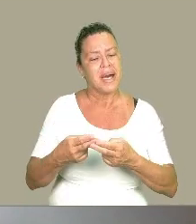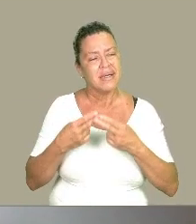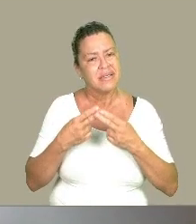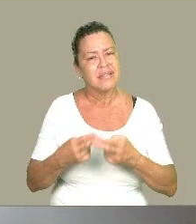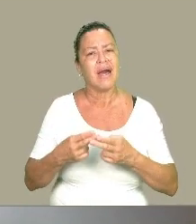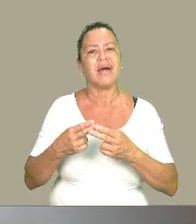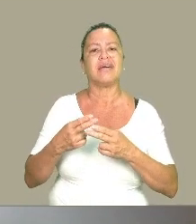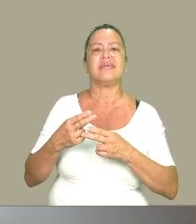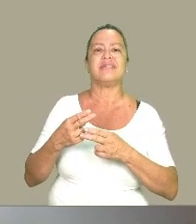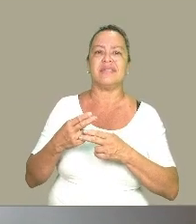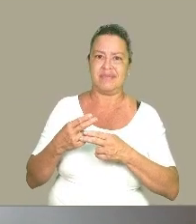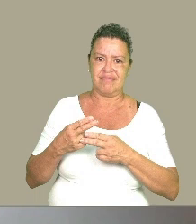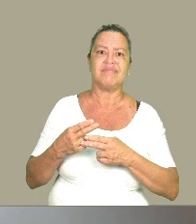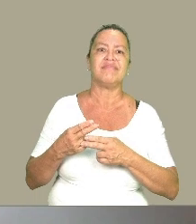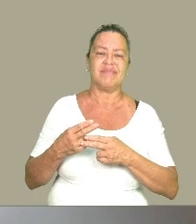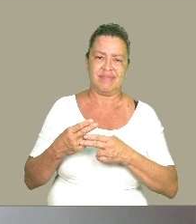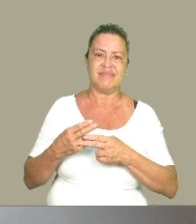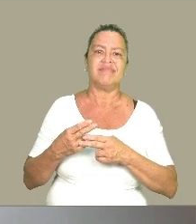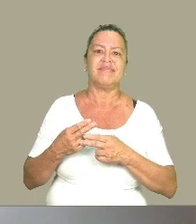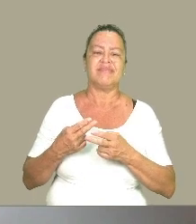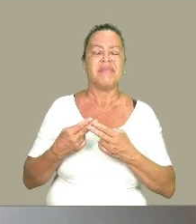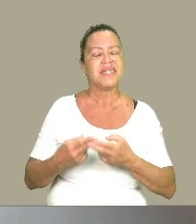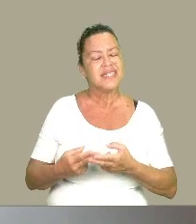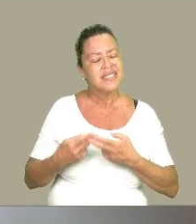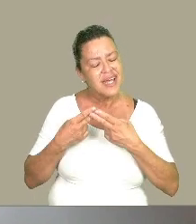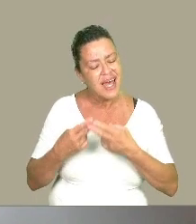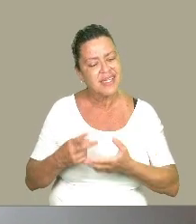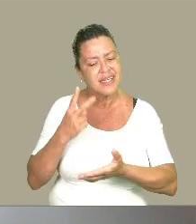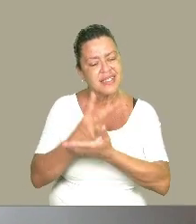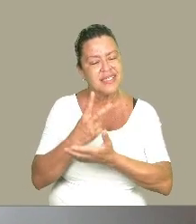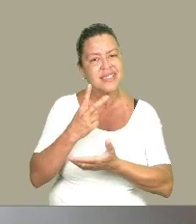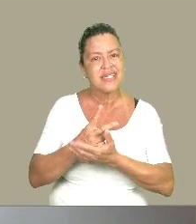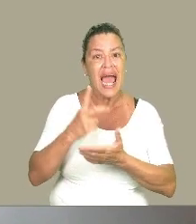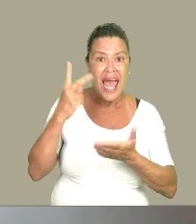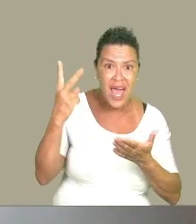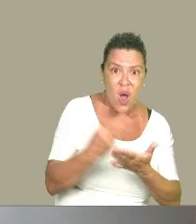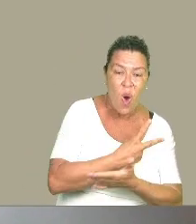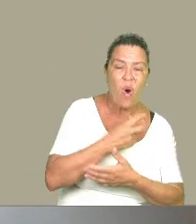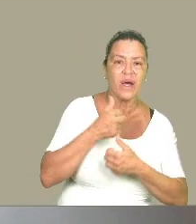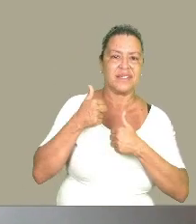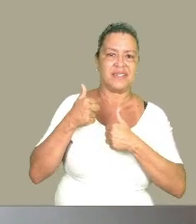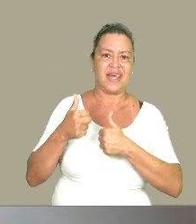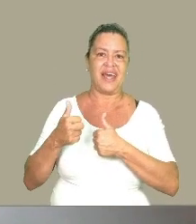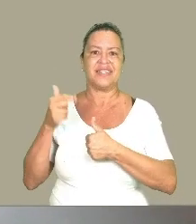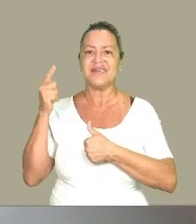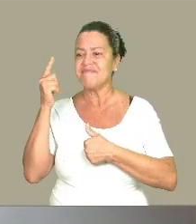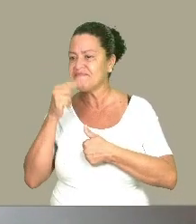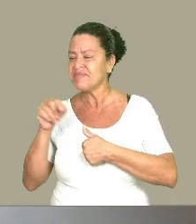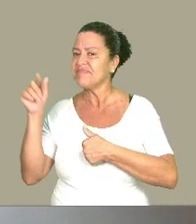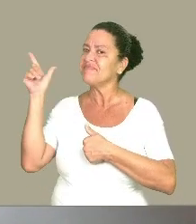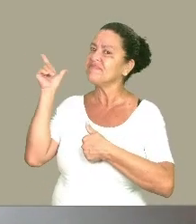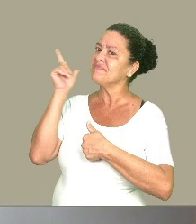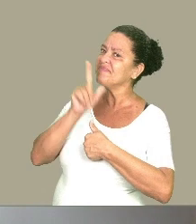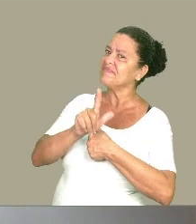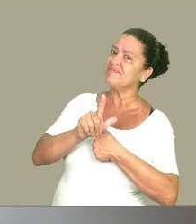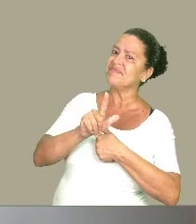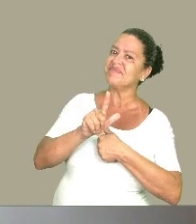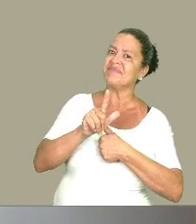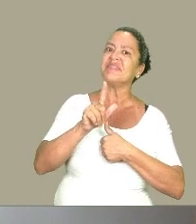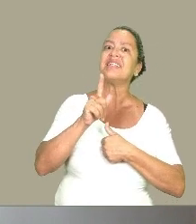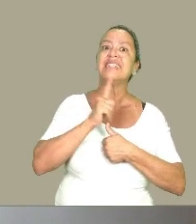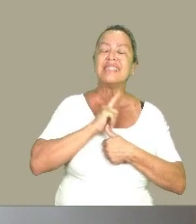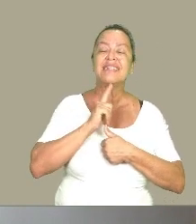tolerante, de repetir, de errar, de acertar, de não achar que não há luz no fim do